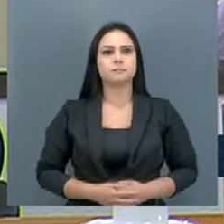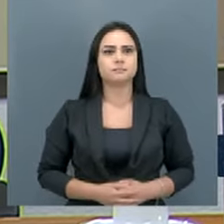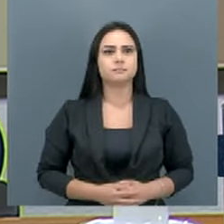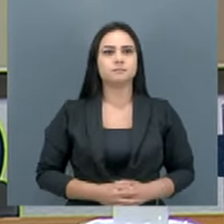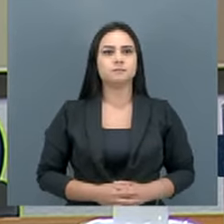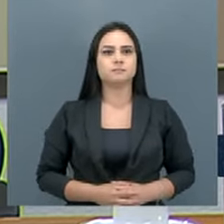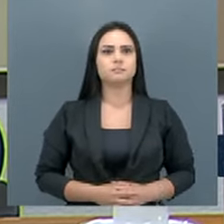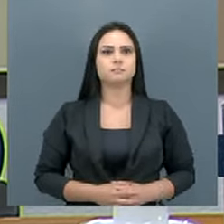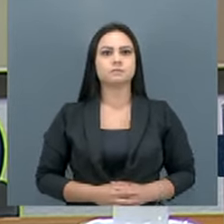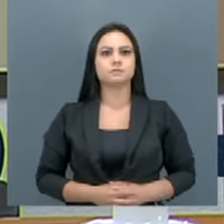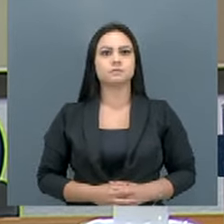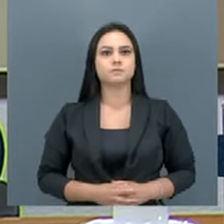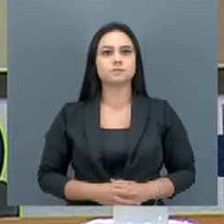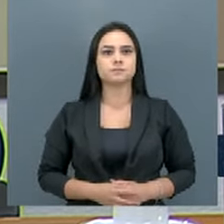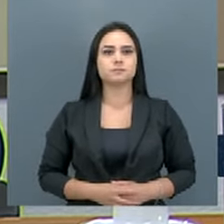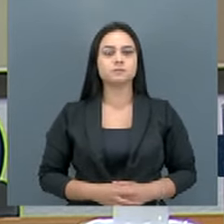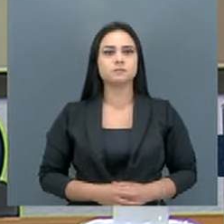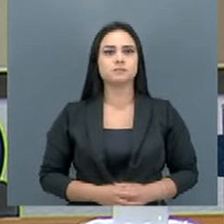que estão